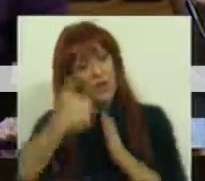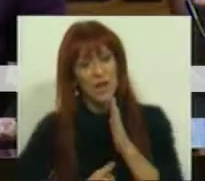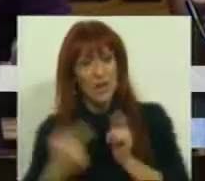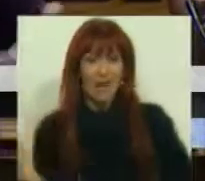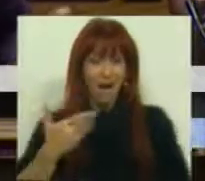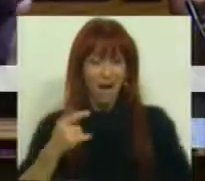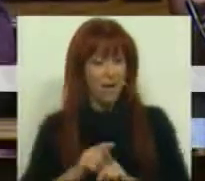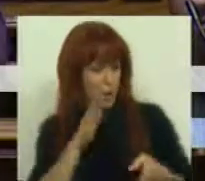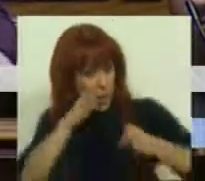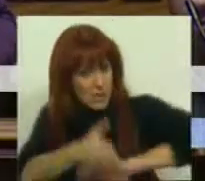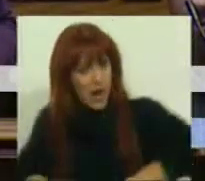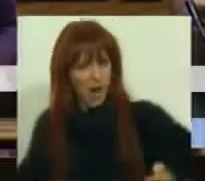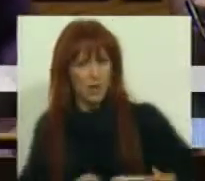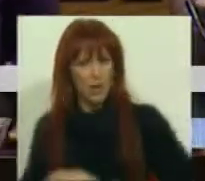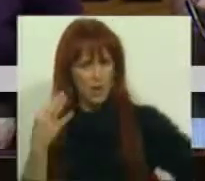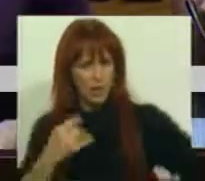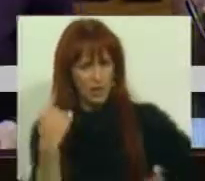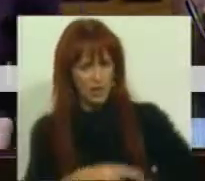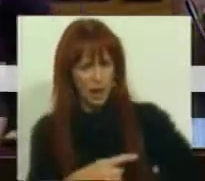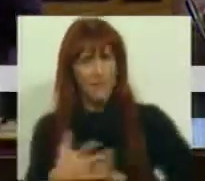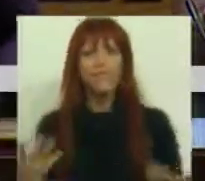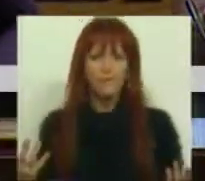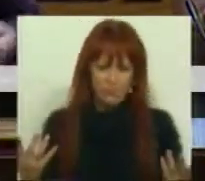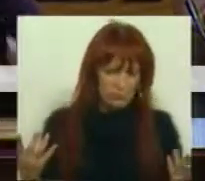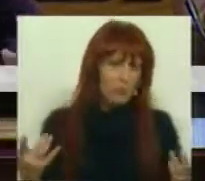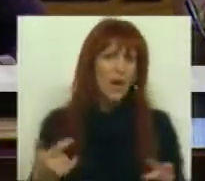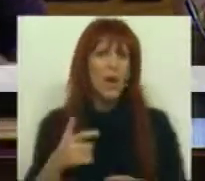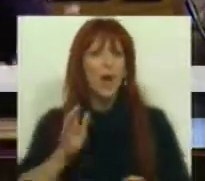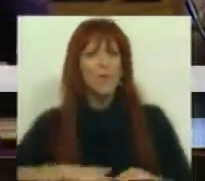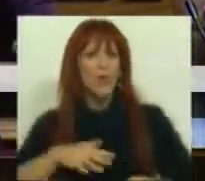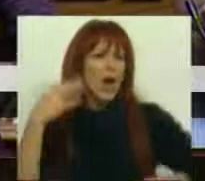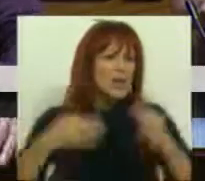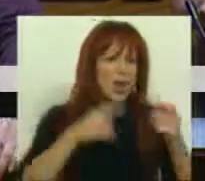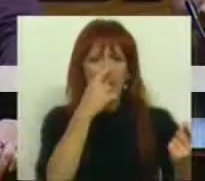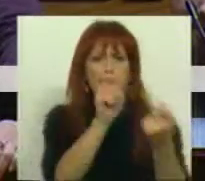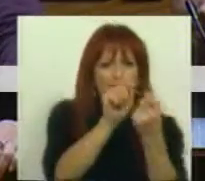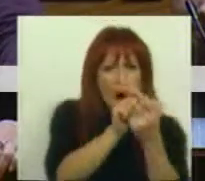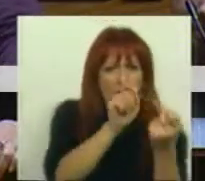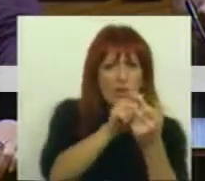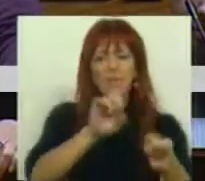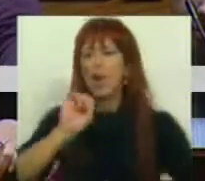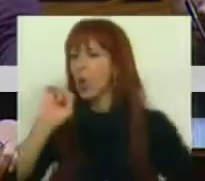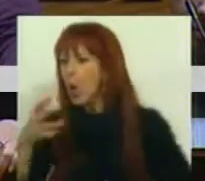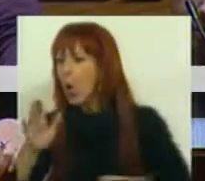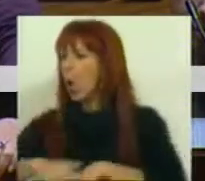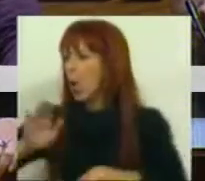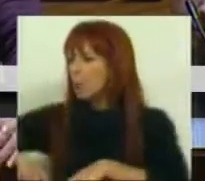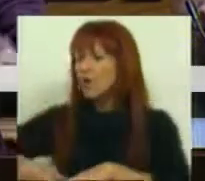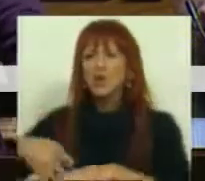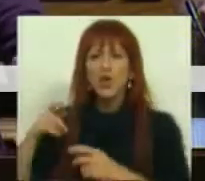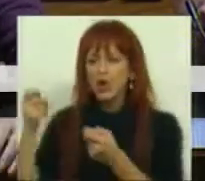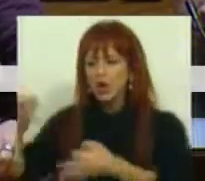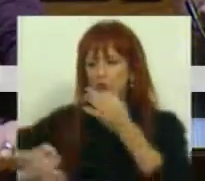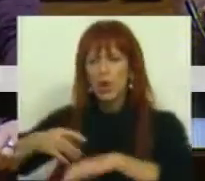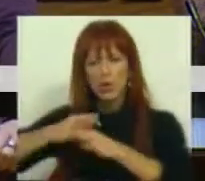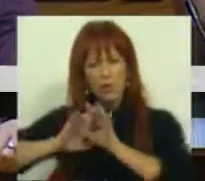constitucional do acesso à justiça, quer por serem uma justiça de proximidade, quer por serem uma justiça